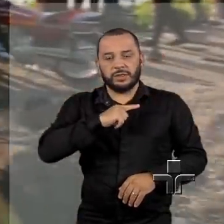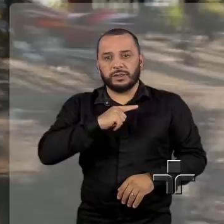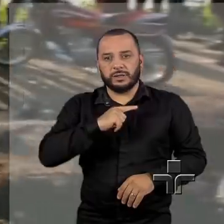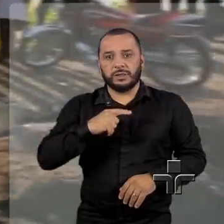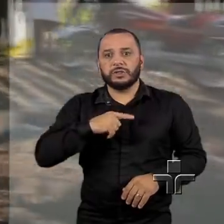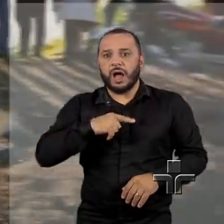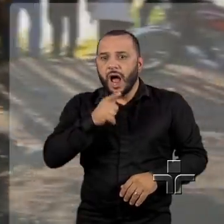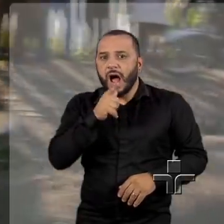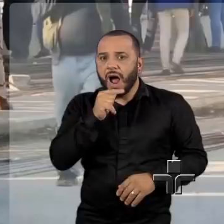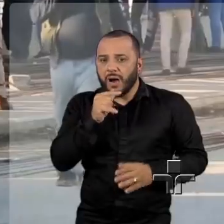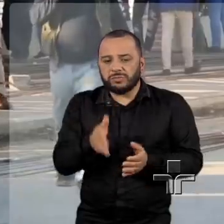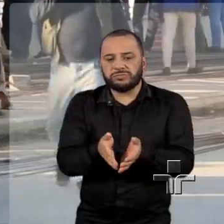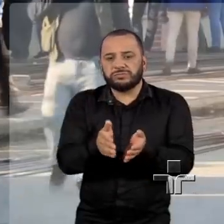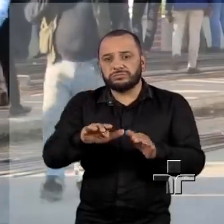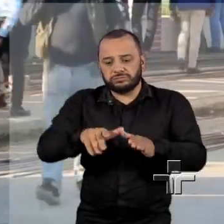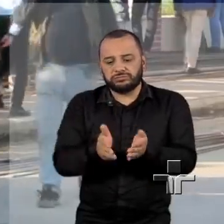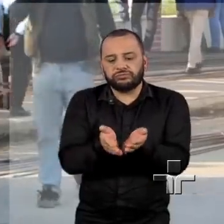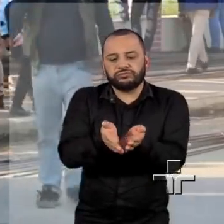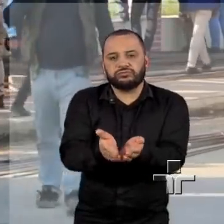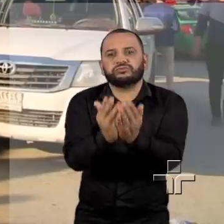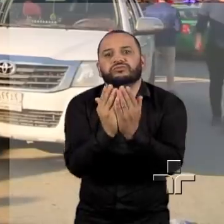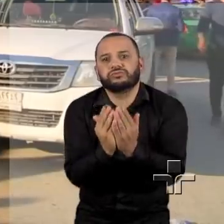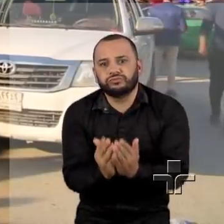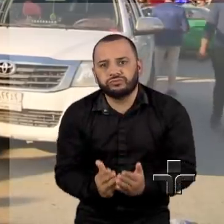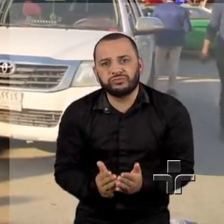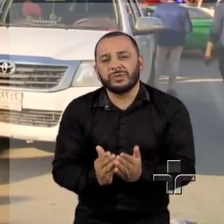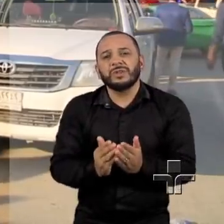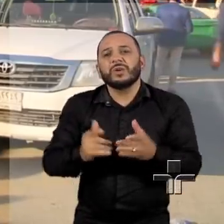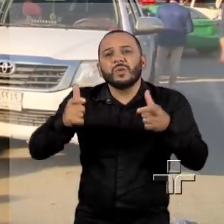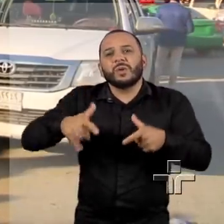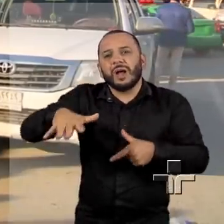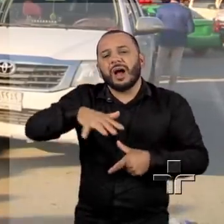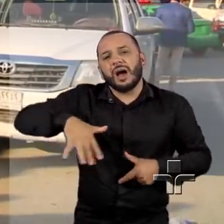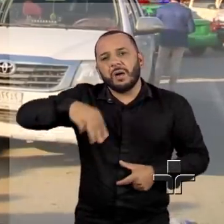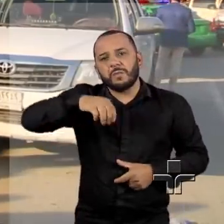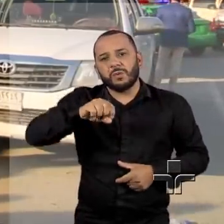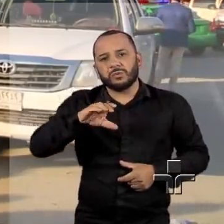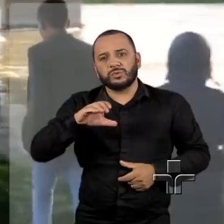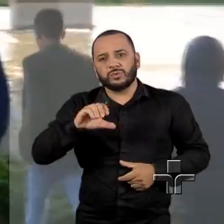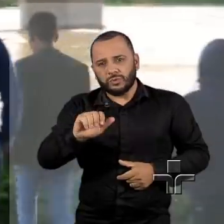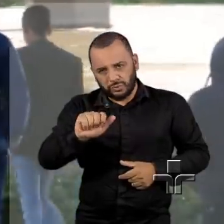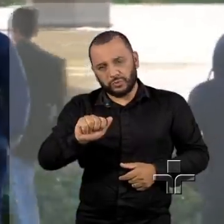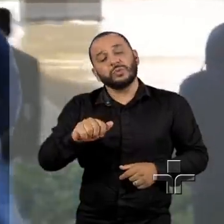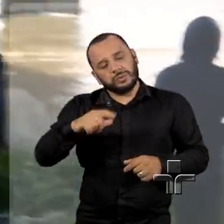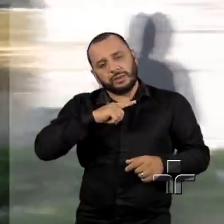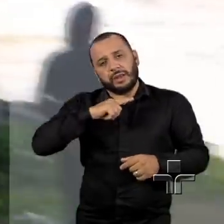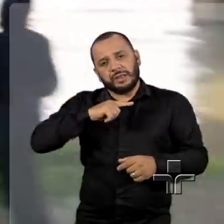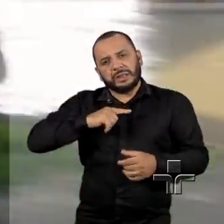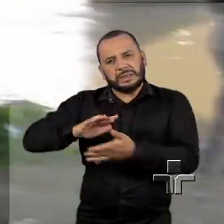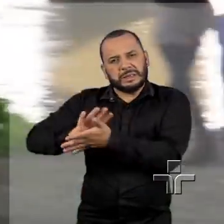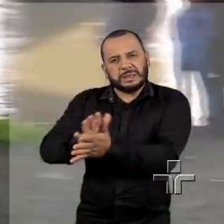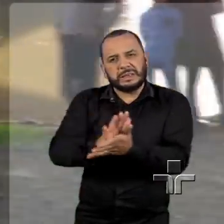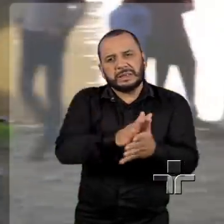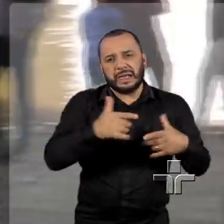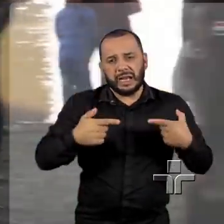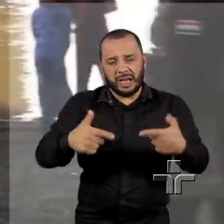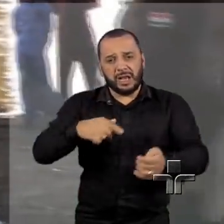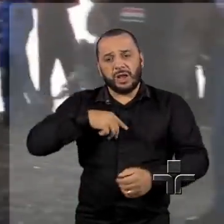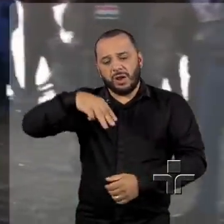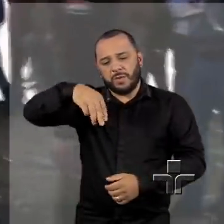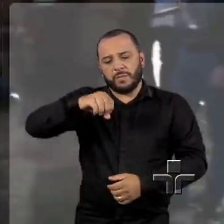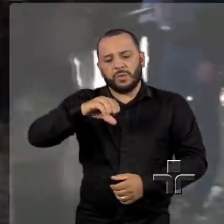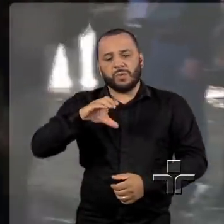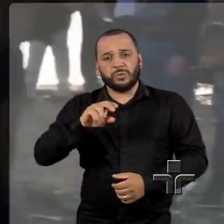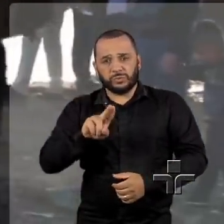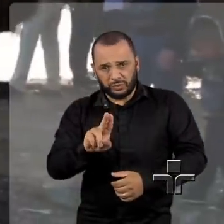foi perto de Mossul, cidade devastada pela guerra contra o Estado Islâmico. A Defesa Civil de Mossul informou que